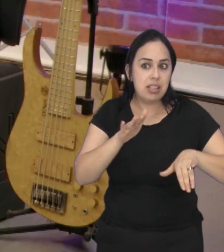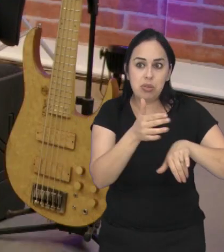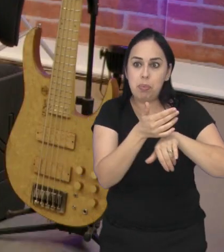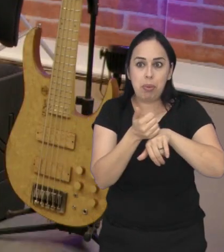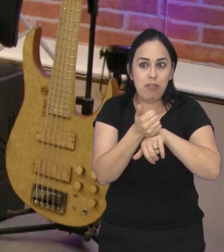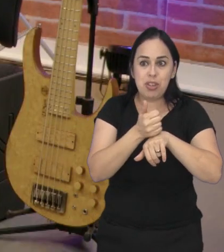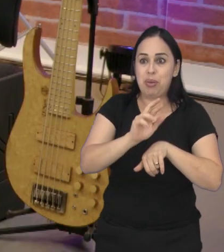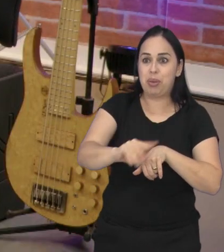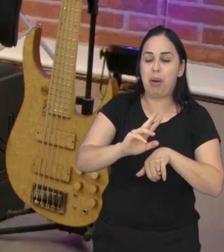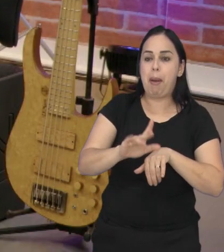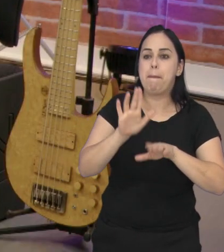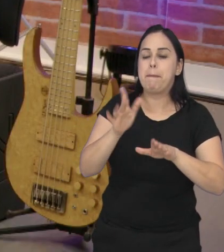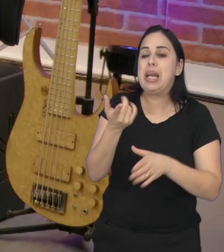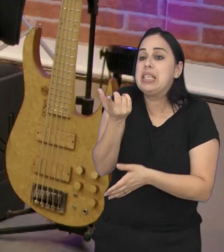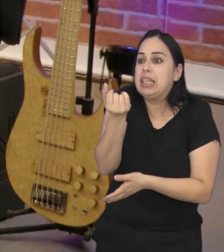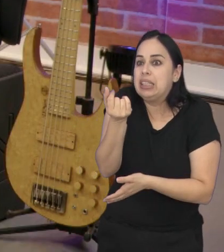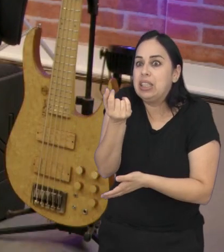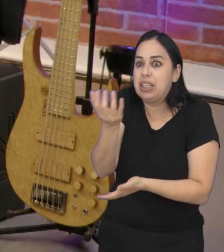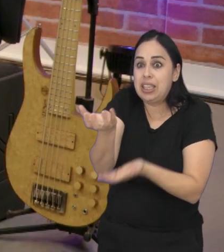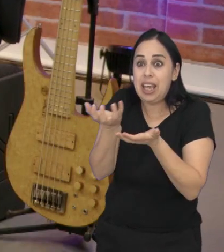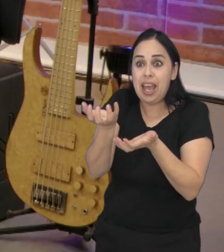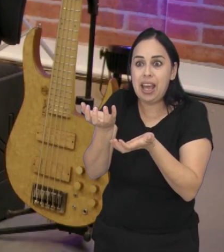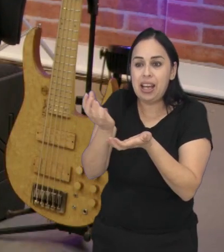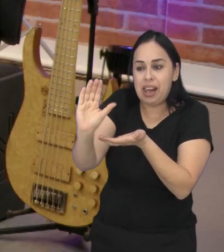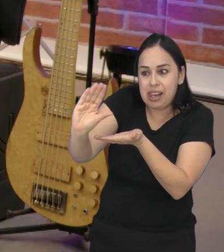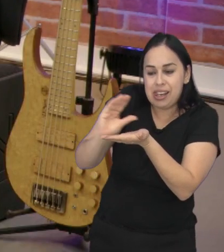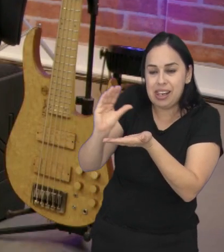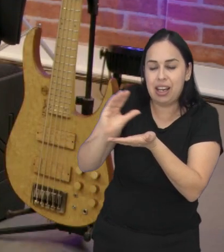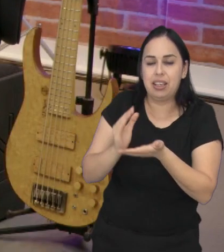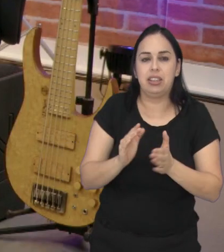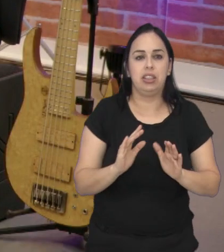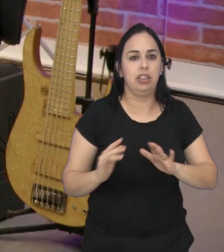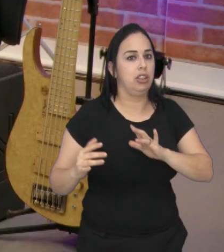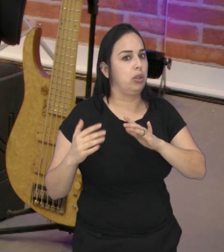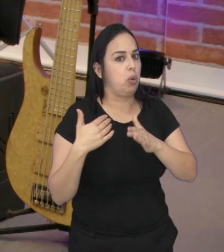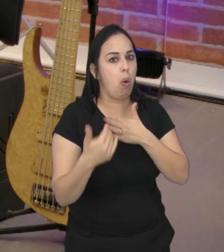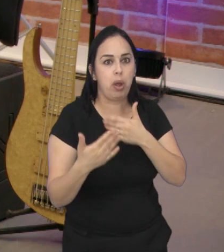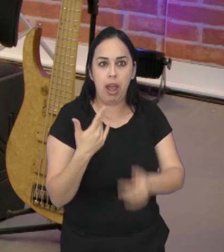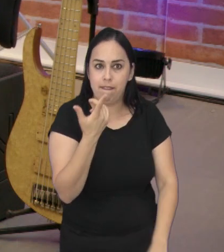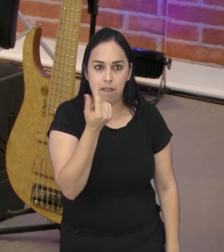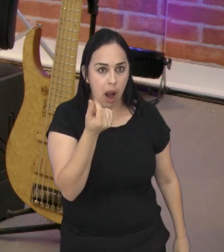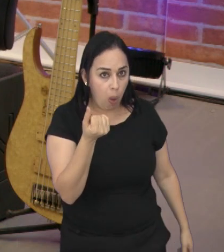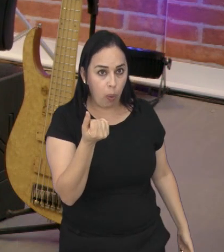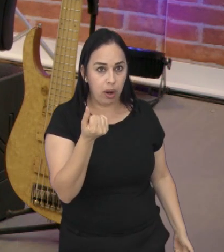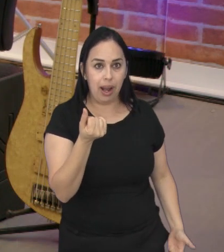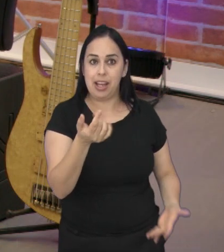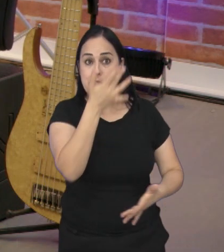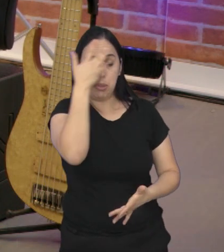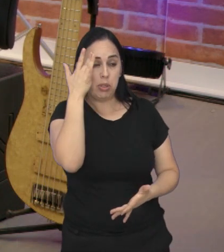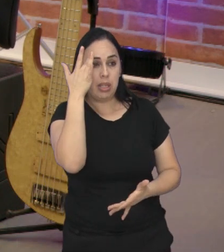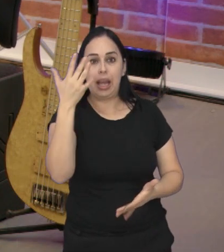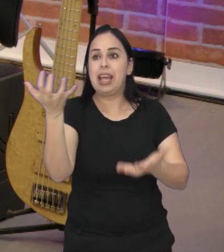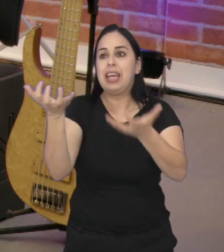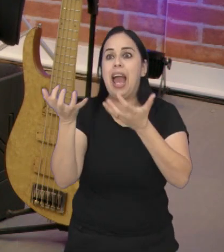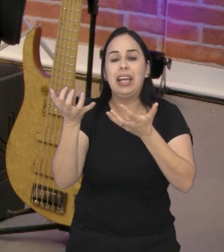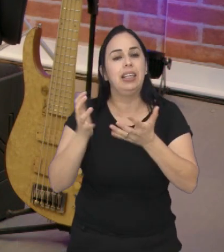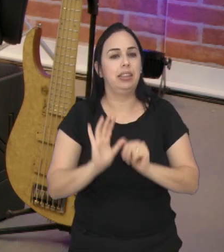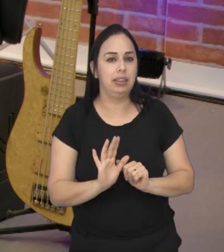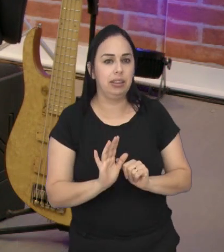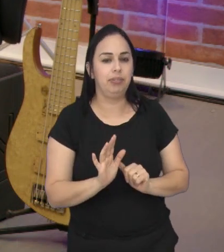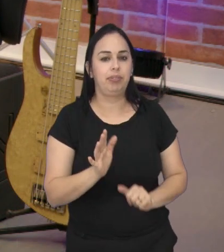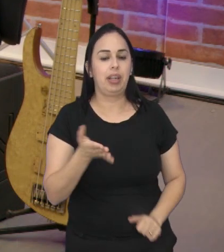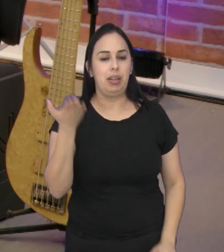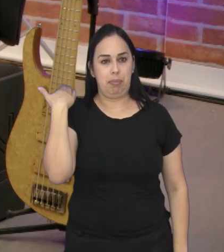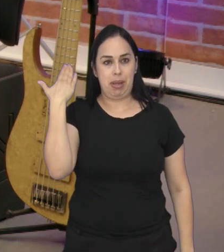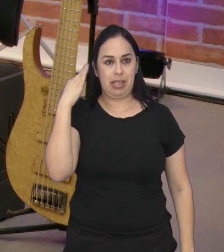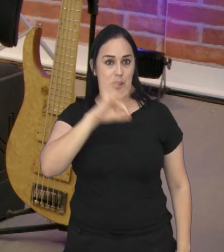pra fazer aquilo e por conta de cachê era aquele que tinha. Tá ligado? Mano, como todo mundo ficou, mano, qualquer dinheiro que entrasse é dinheiro, beleza. Então, tipo assim, um